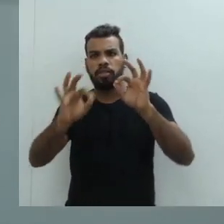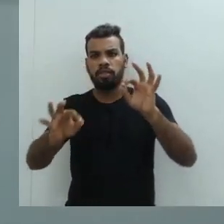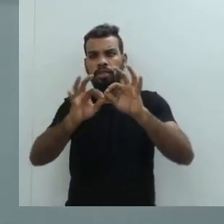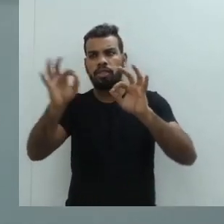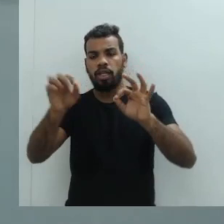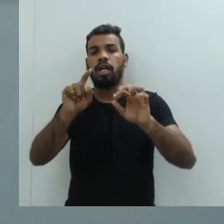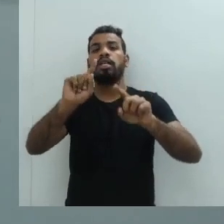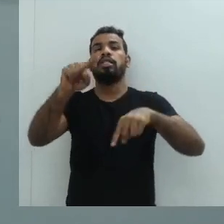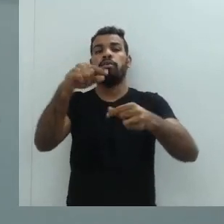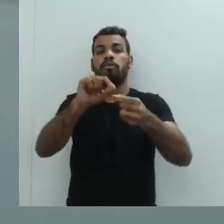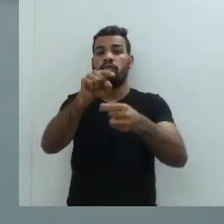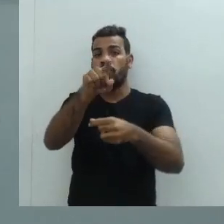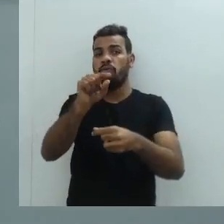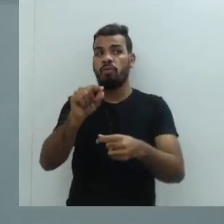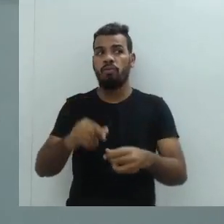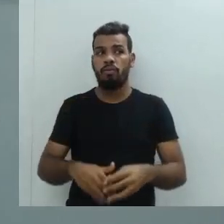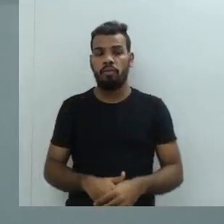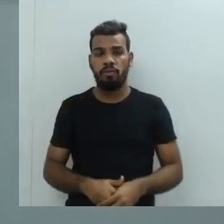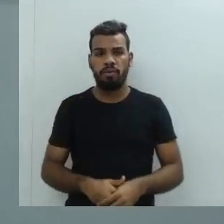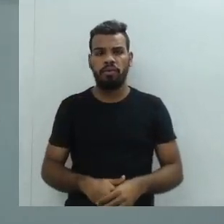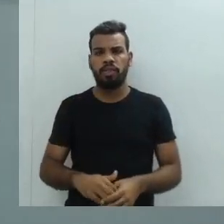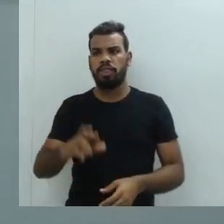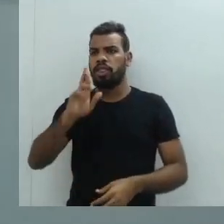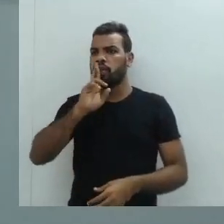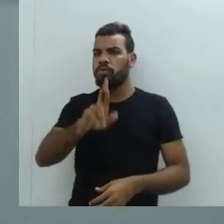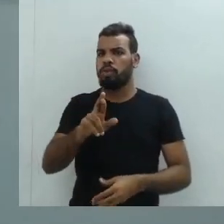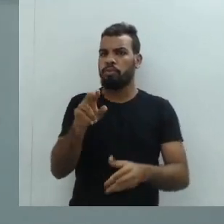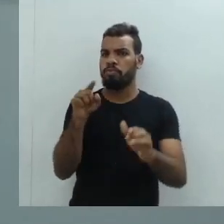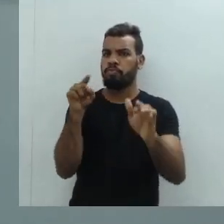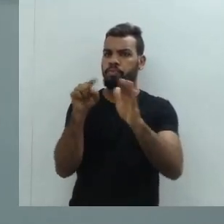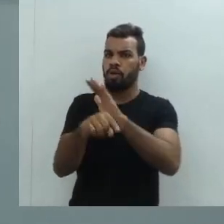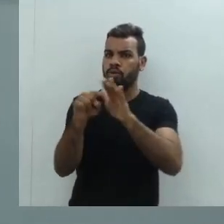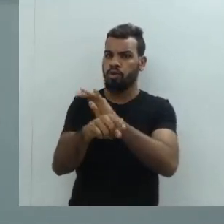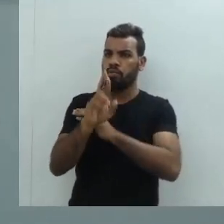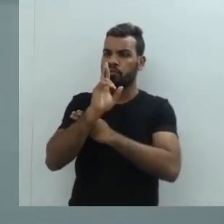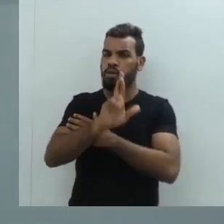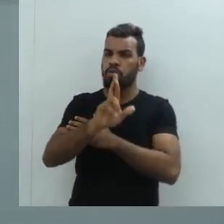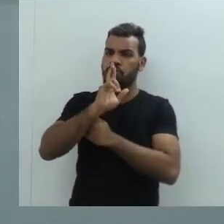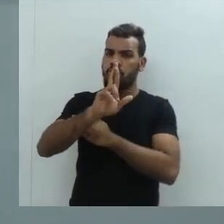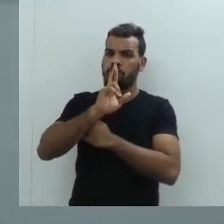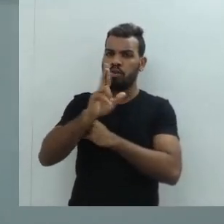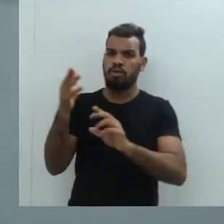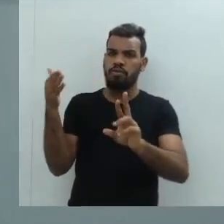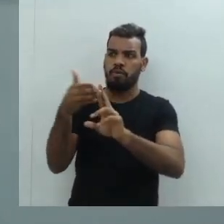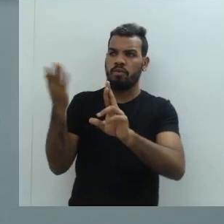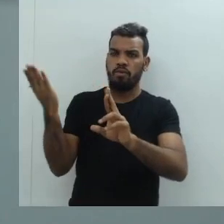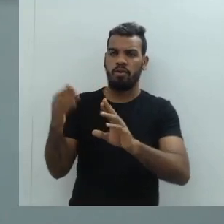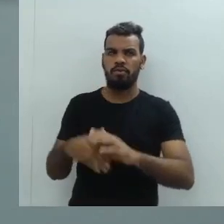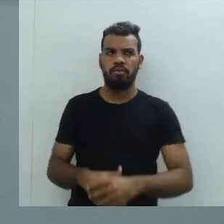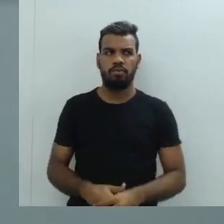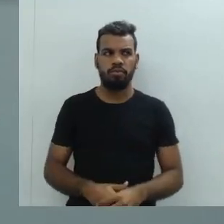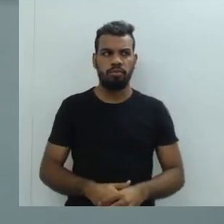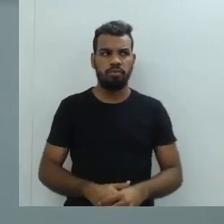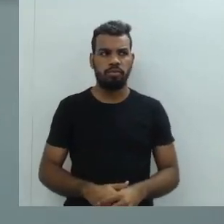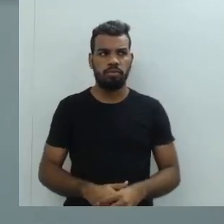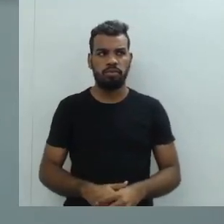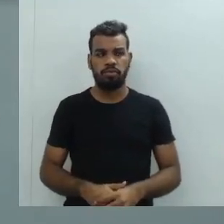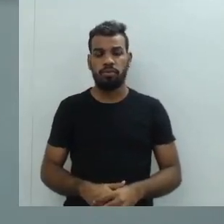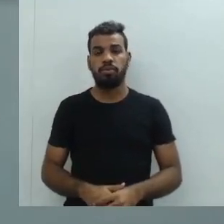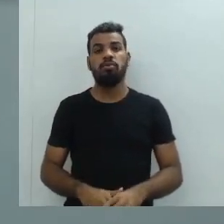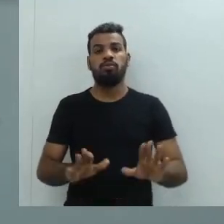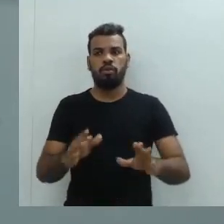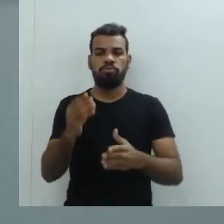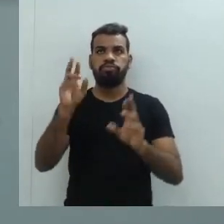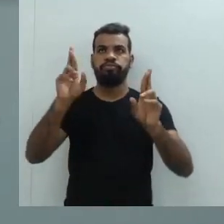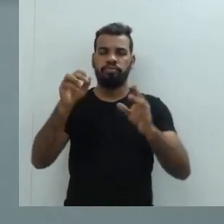aí você vai responder as perguntas no qual ele está se referindo. Bom, espero que tenha